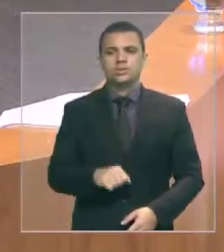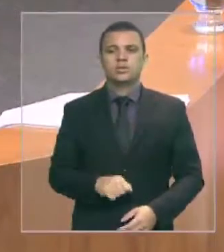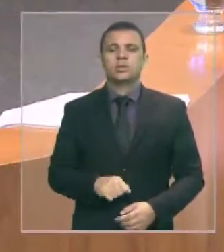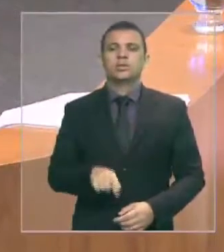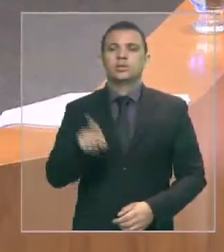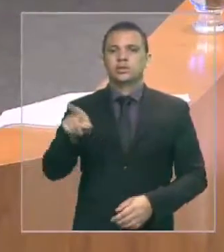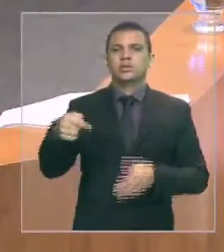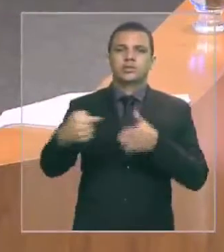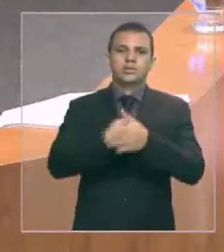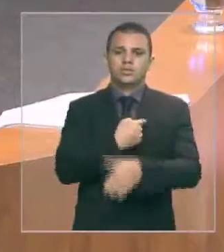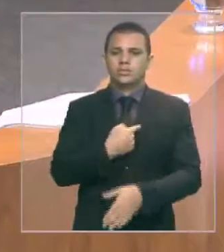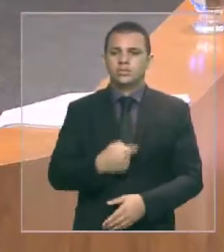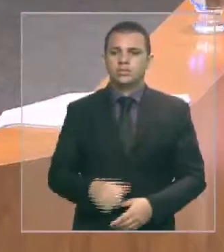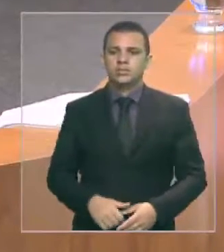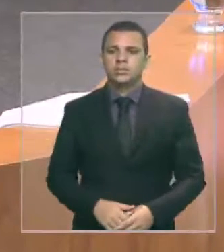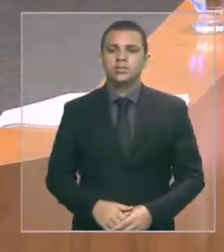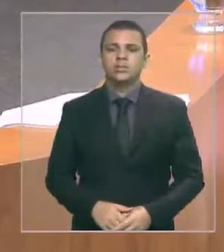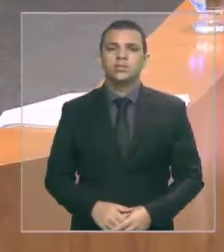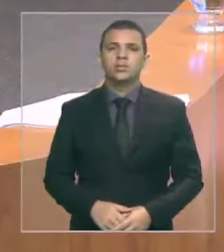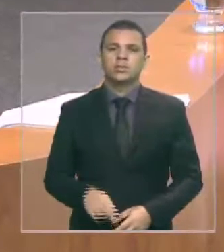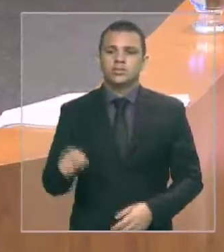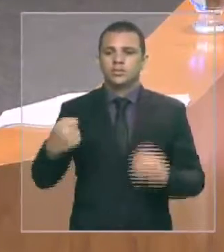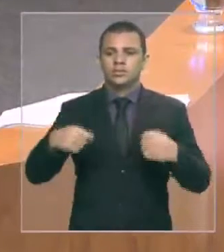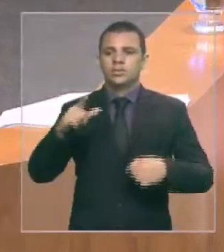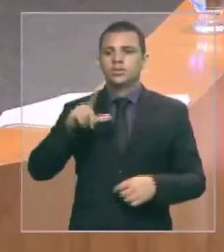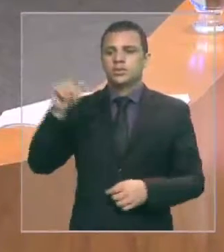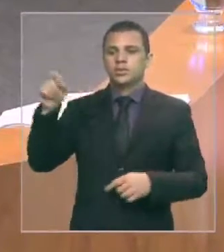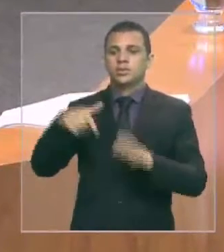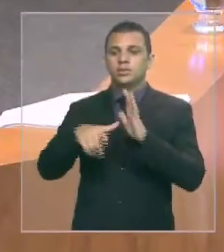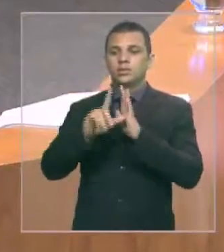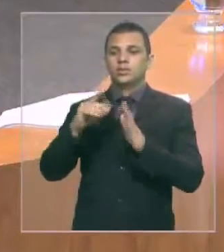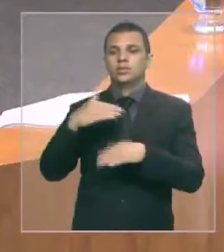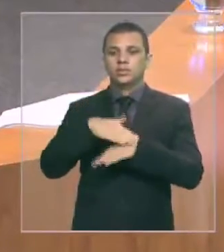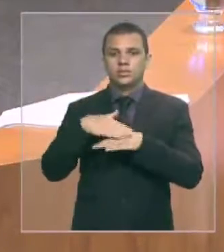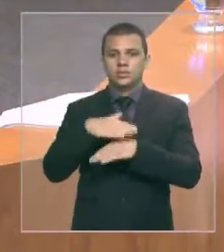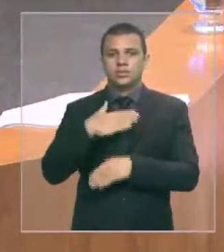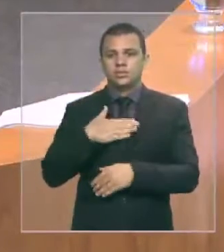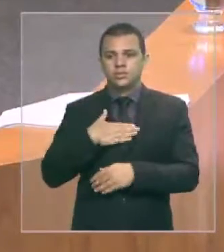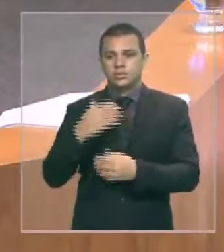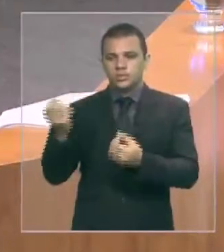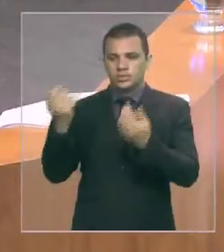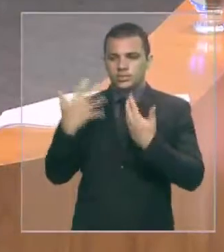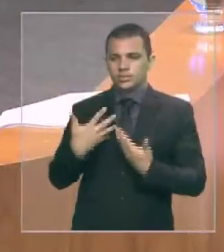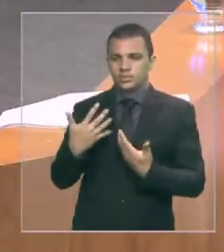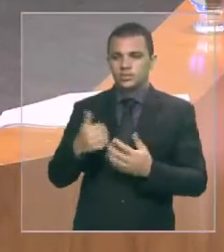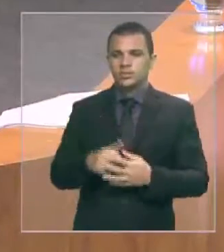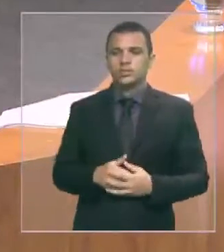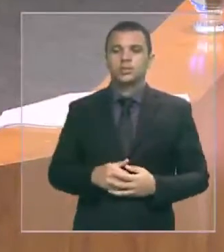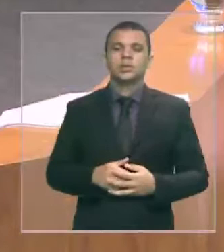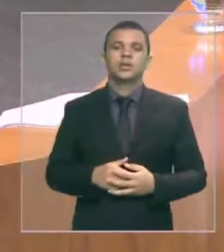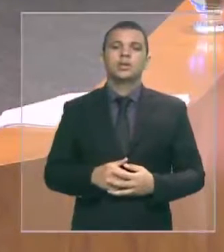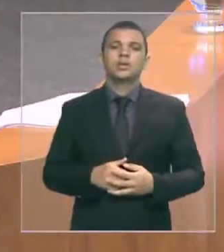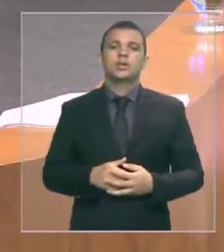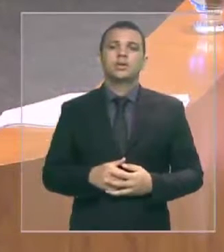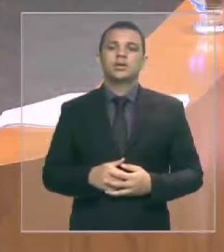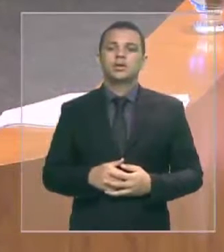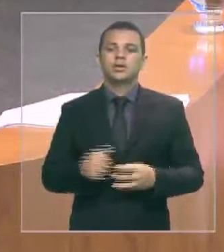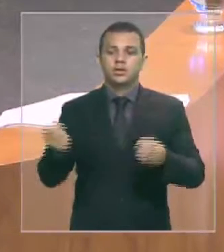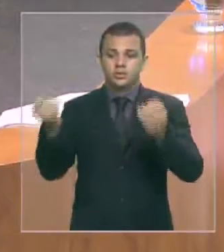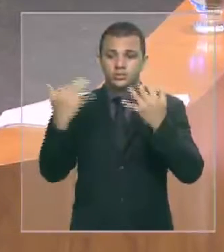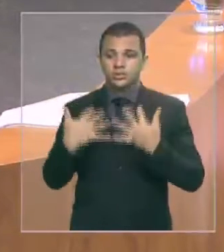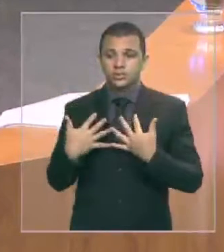ele, precisando se retirar, falou comigo, dizendo da necessidade